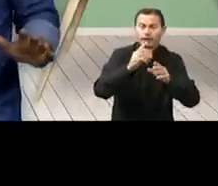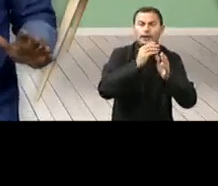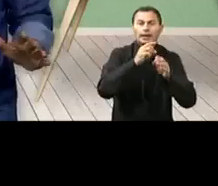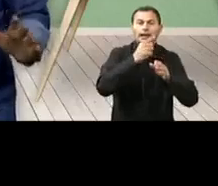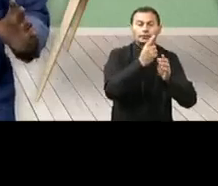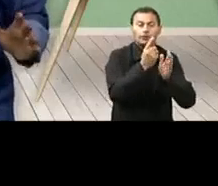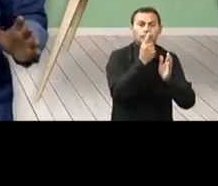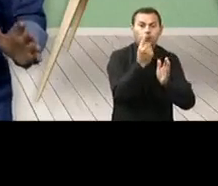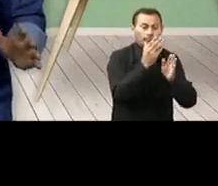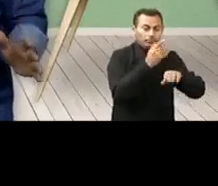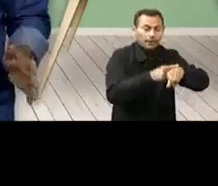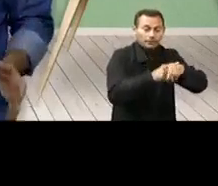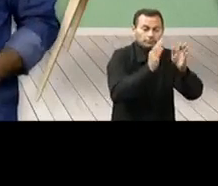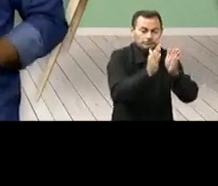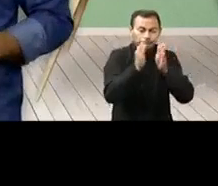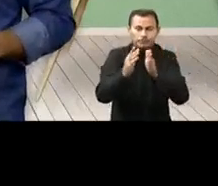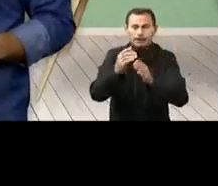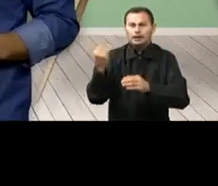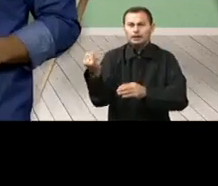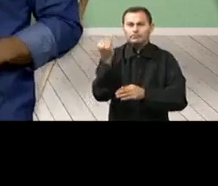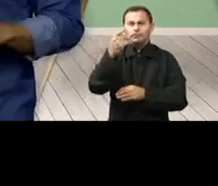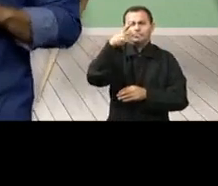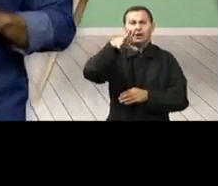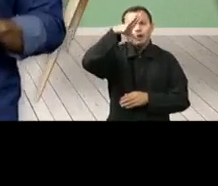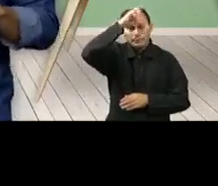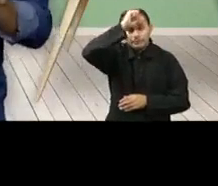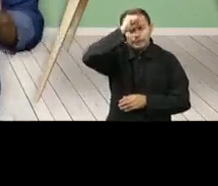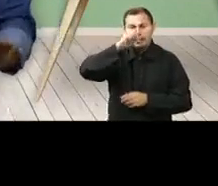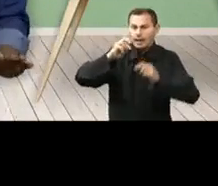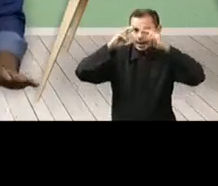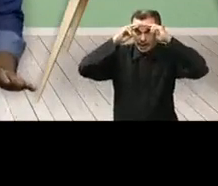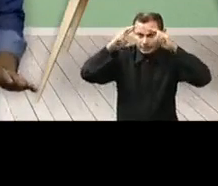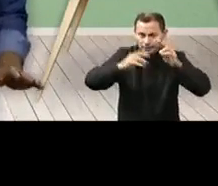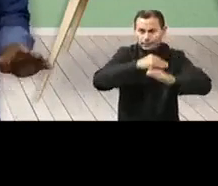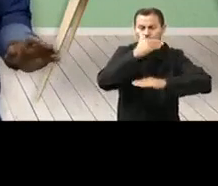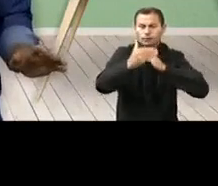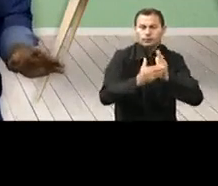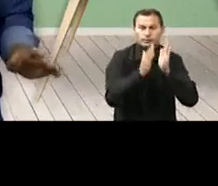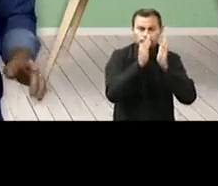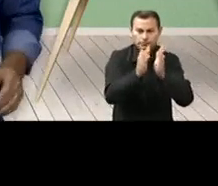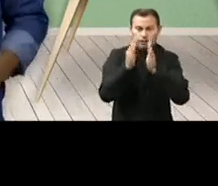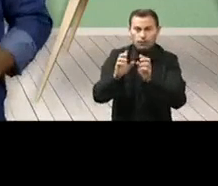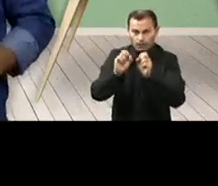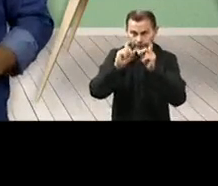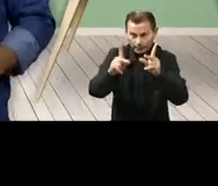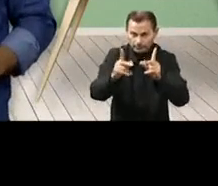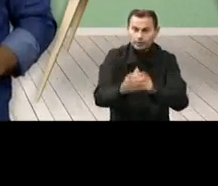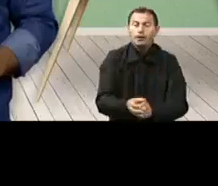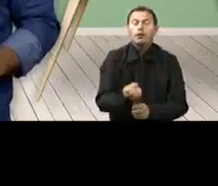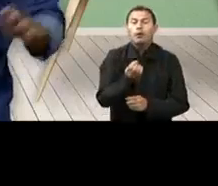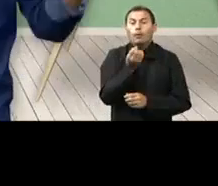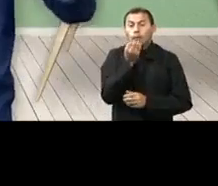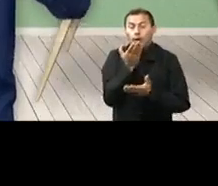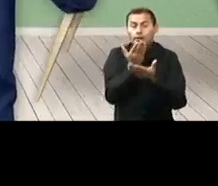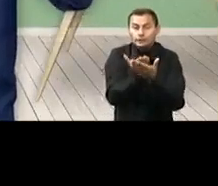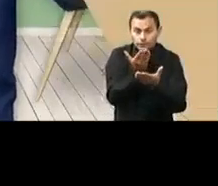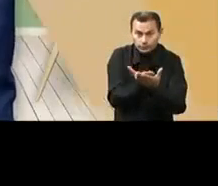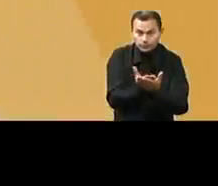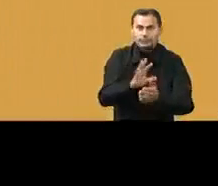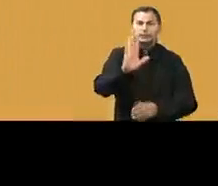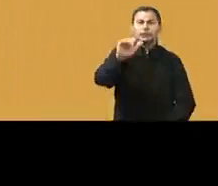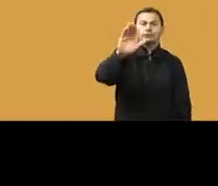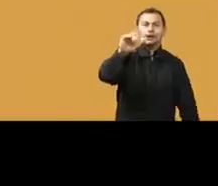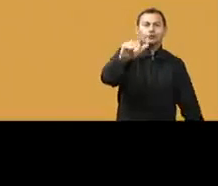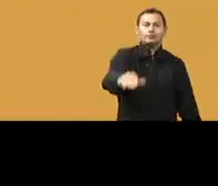do processo é essencial para a sua aprendizagem. Respeite todas as etapas, ok? Bons estudos! Tchau!